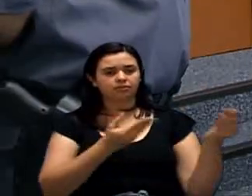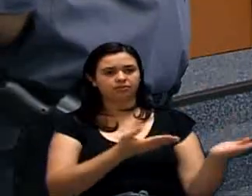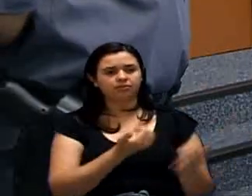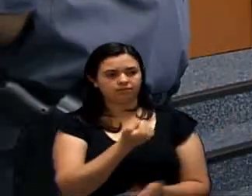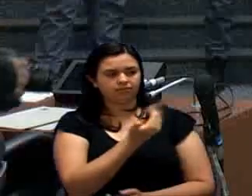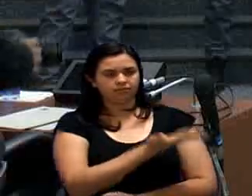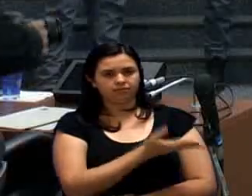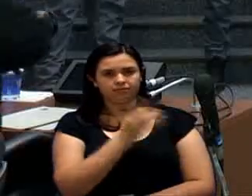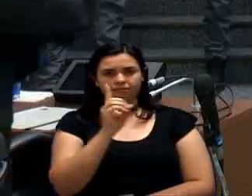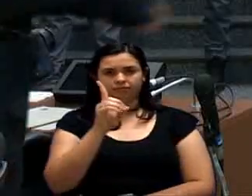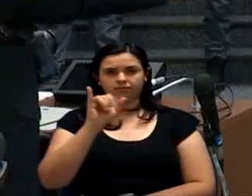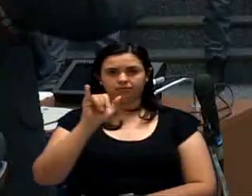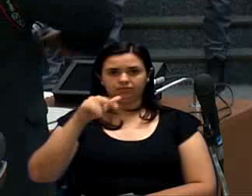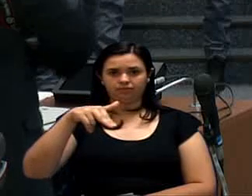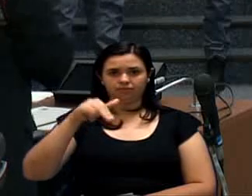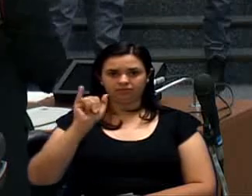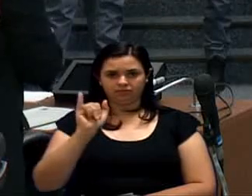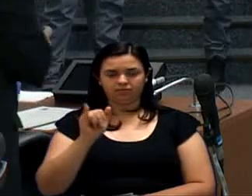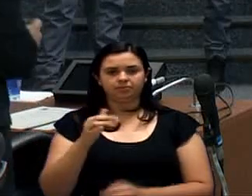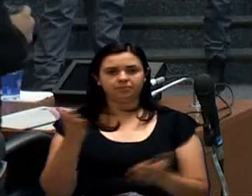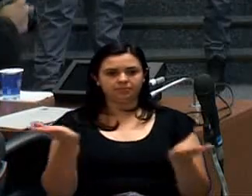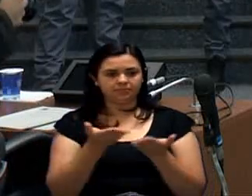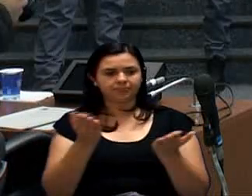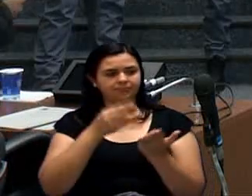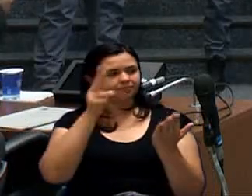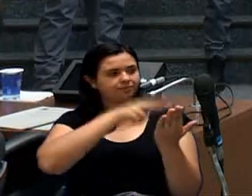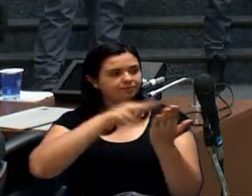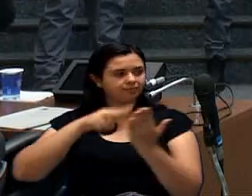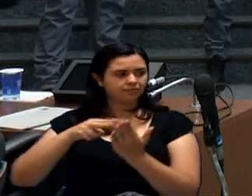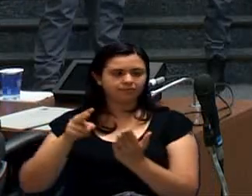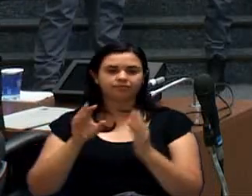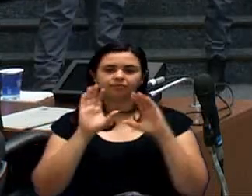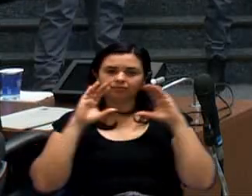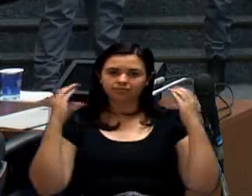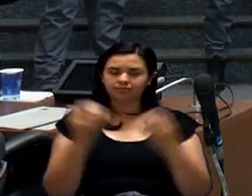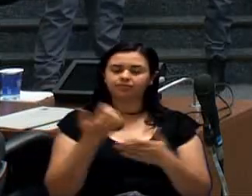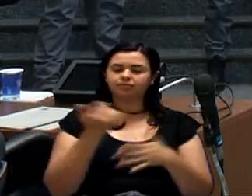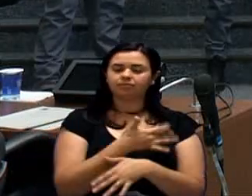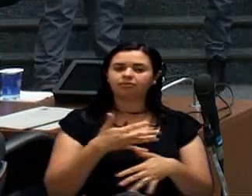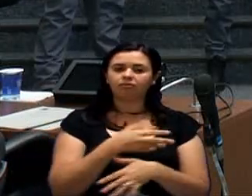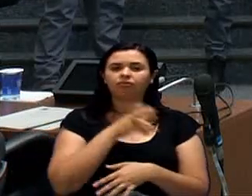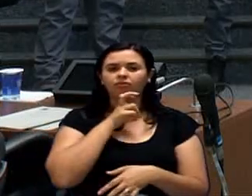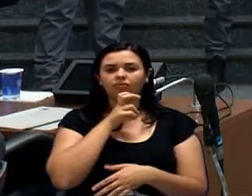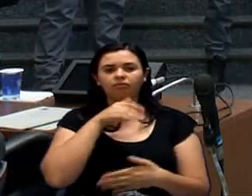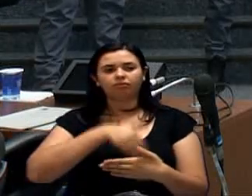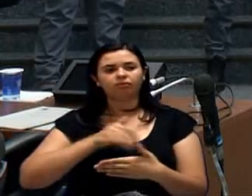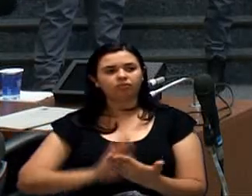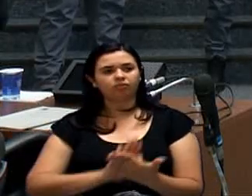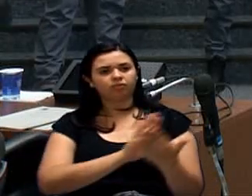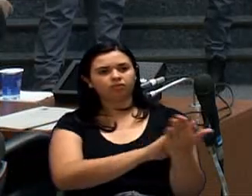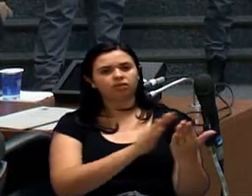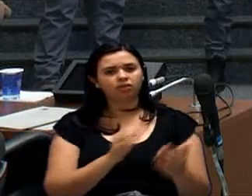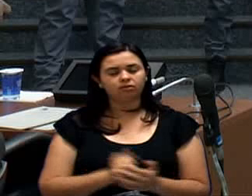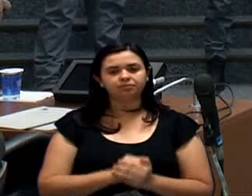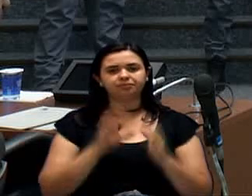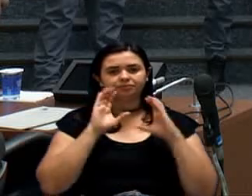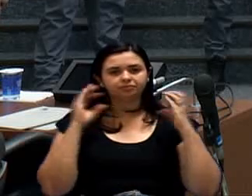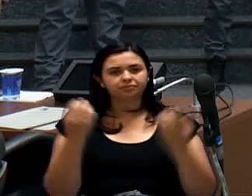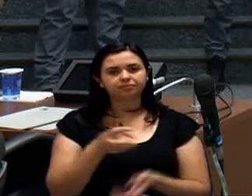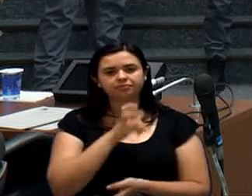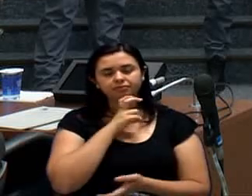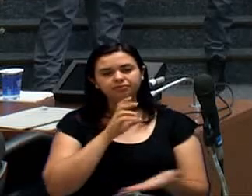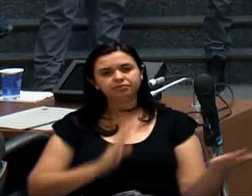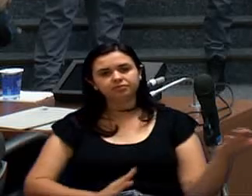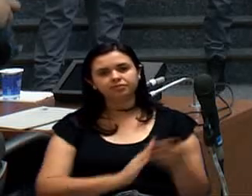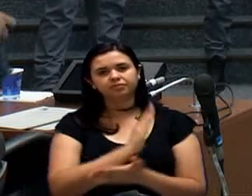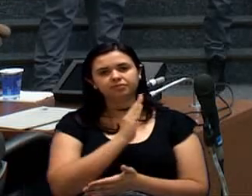Isso. Então, façamos a leitura, vereador. Câmara Municipal de Sorocaba, voto de congratulações. A Câmara Municipal de Sorocaba, conforme